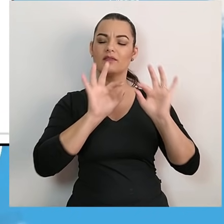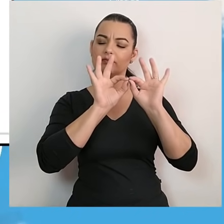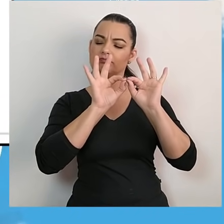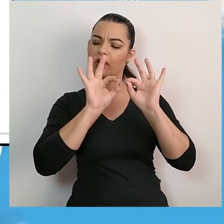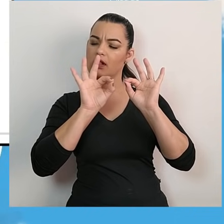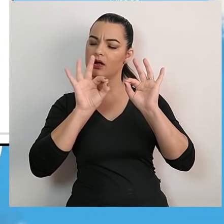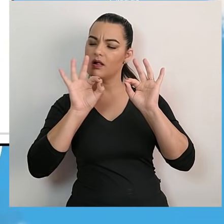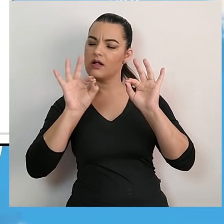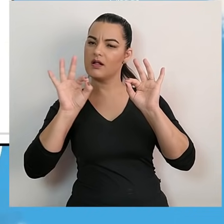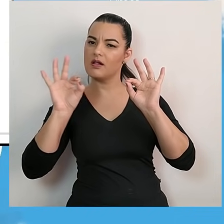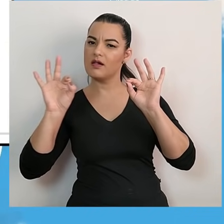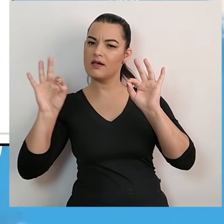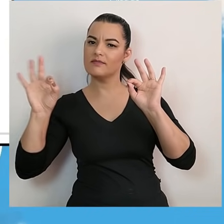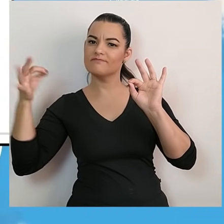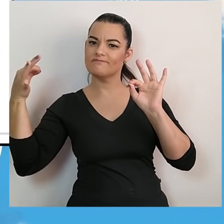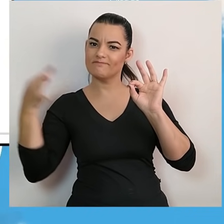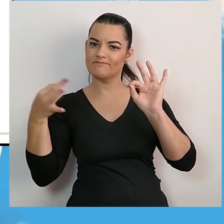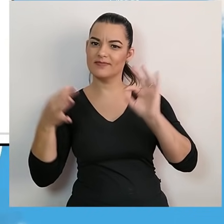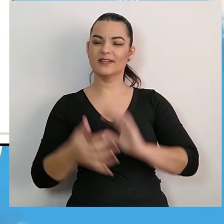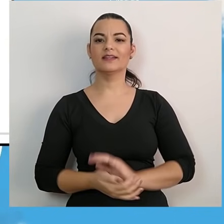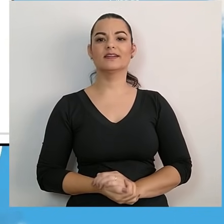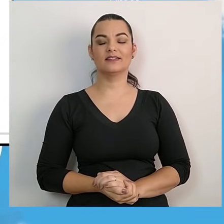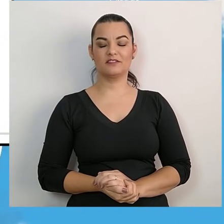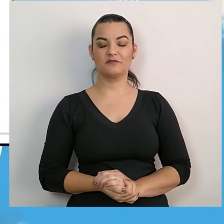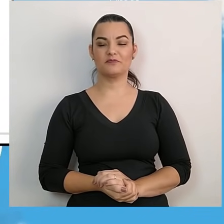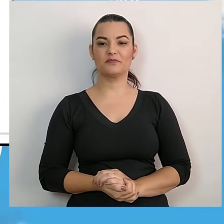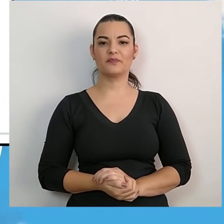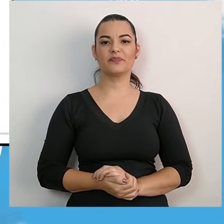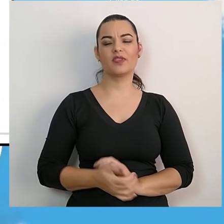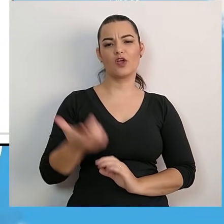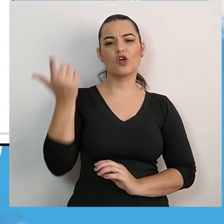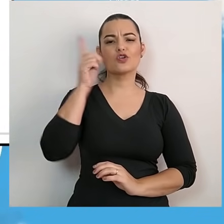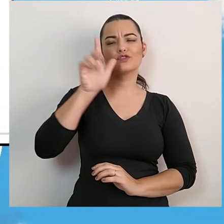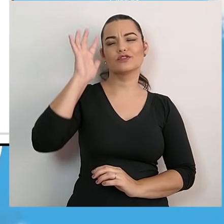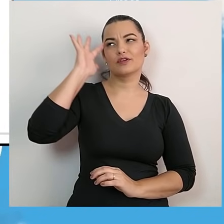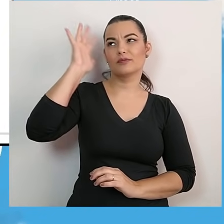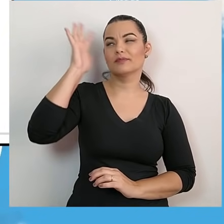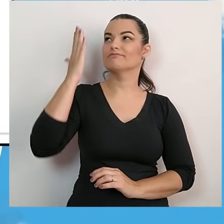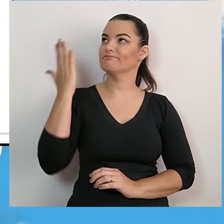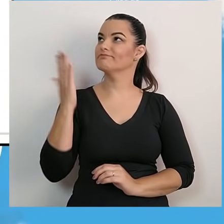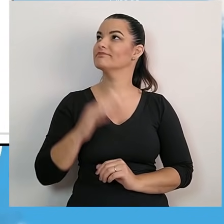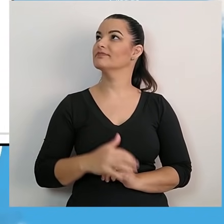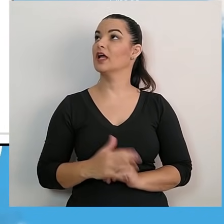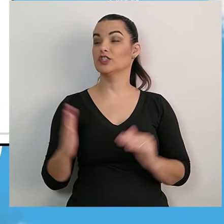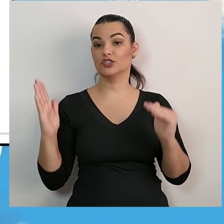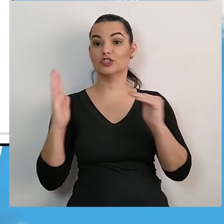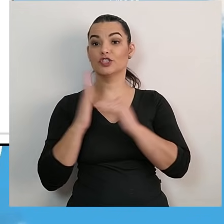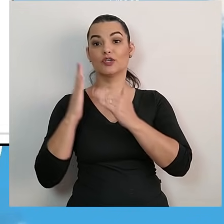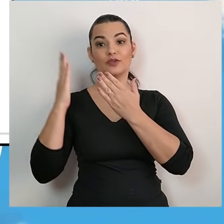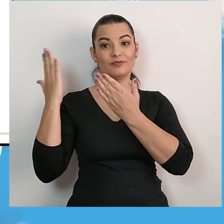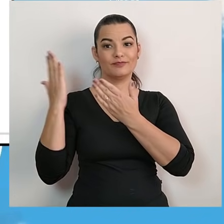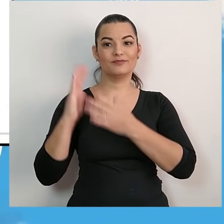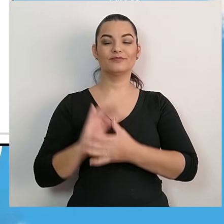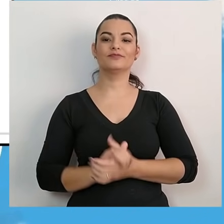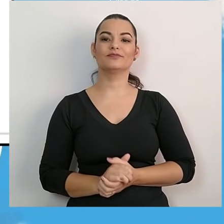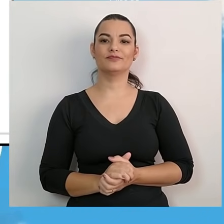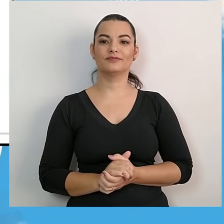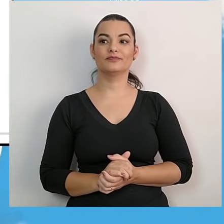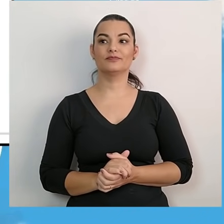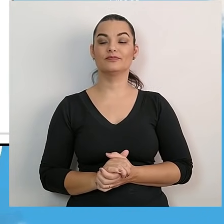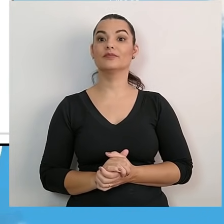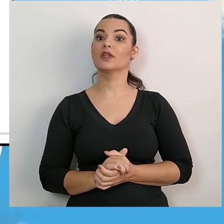ir bem retinho, tá bom? Mas dá para ter uma ideia, ó. Chegou aqui. Então,